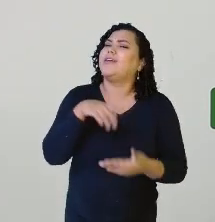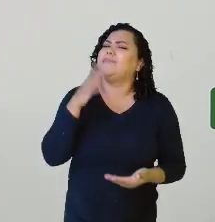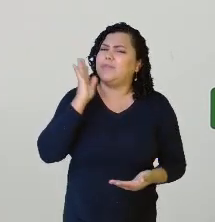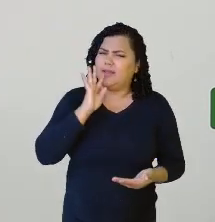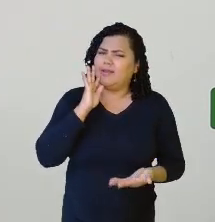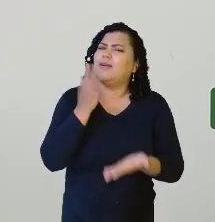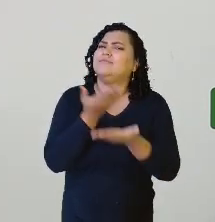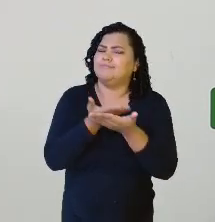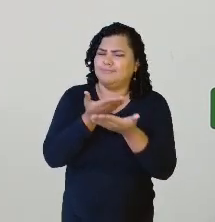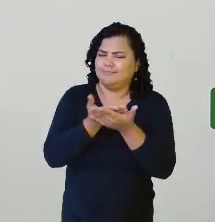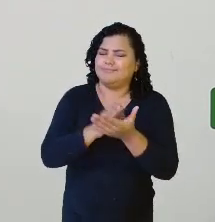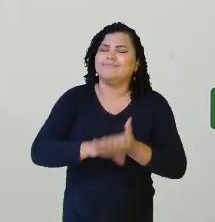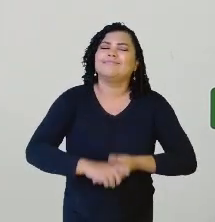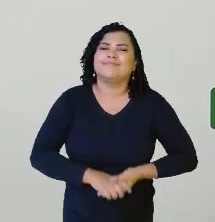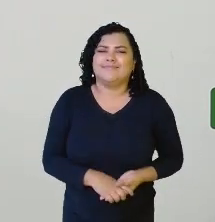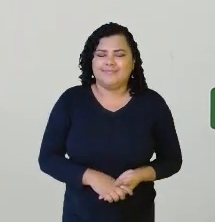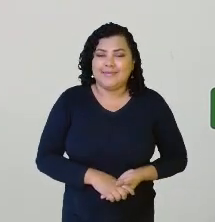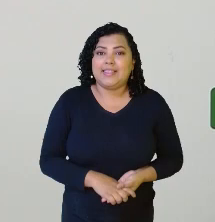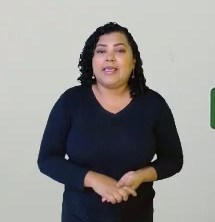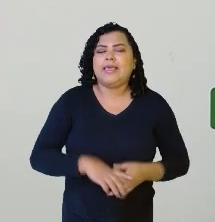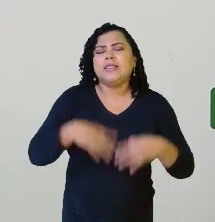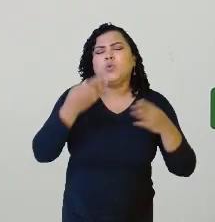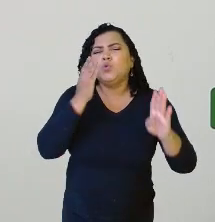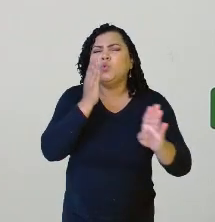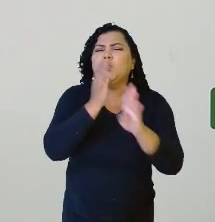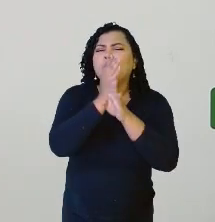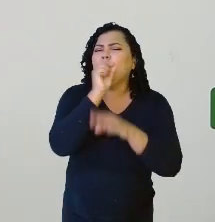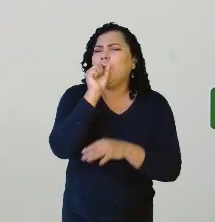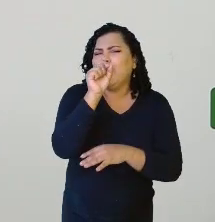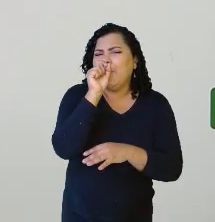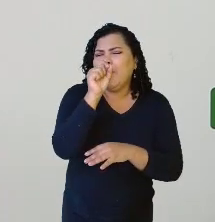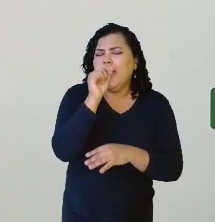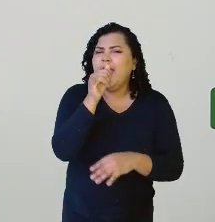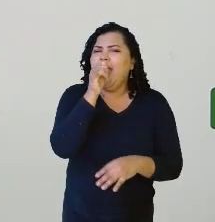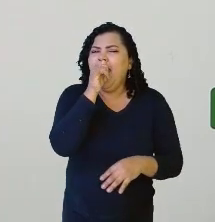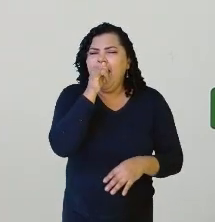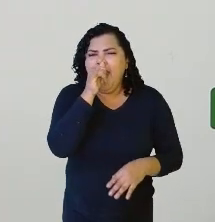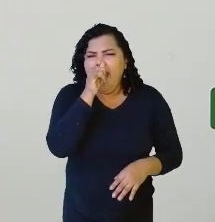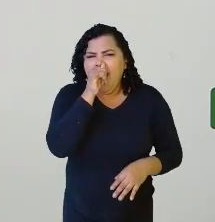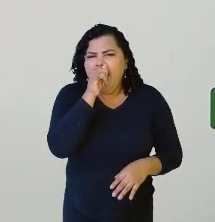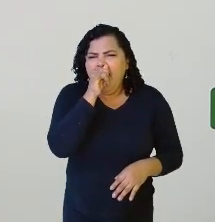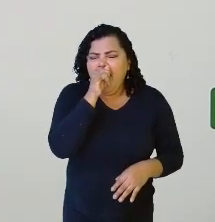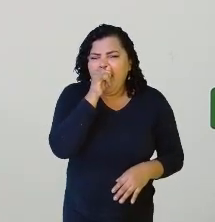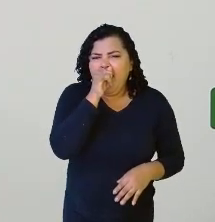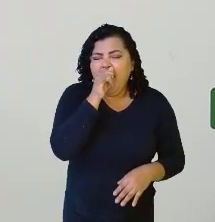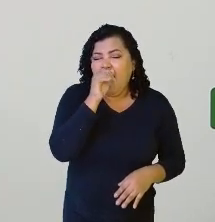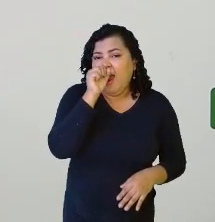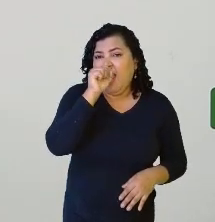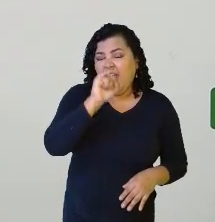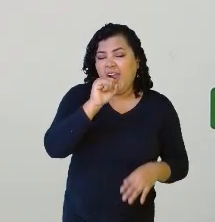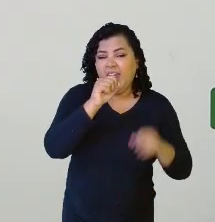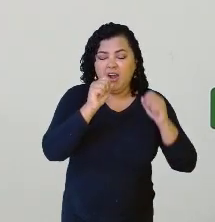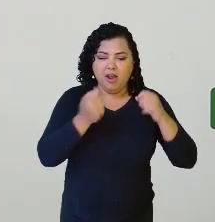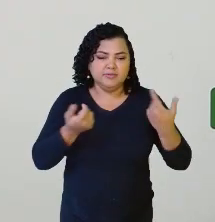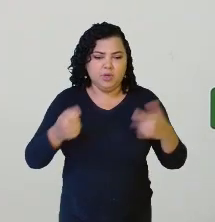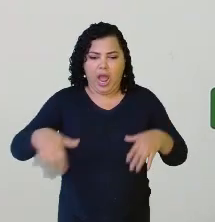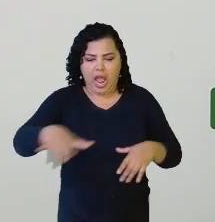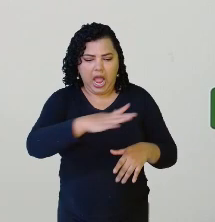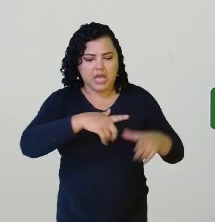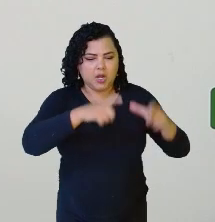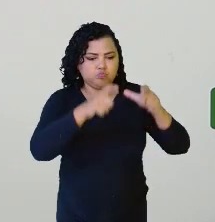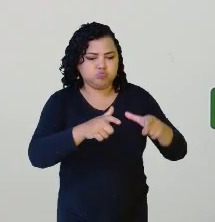né? Então, eu descobri que, mesmo que um ambiente pareça estar completamente em